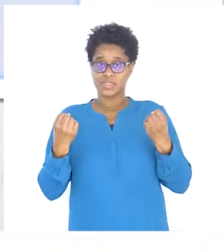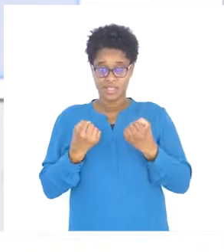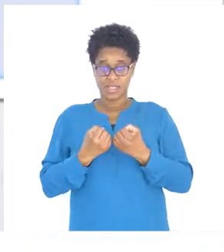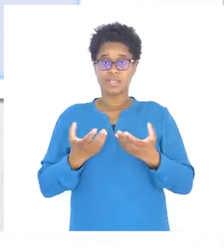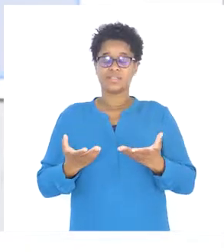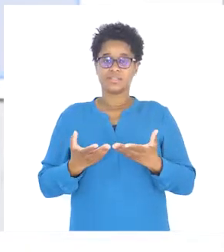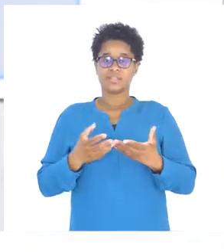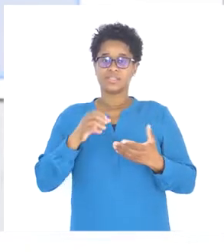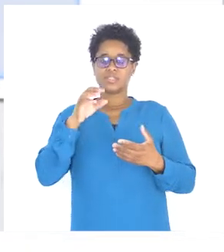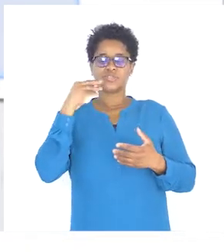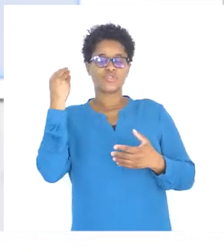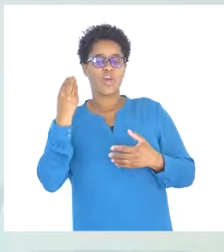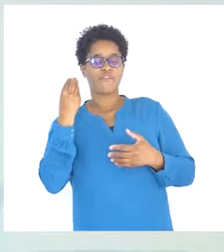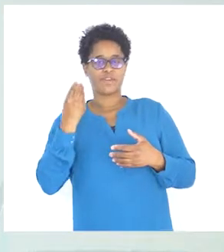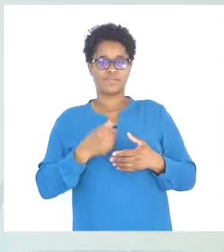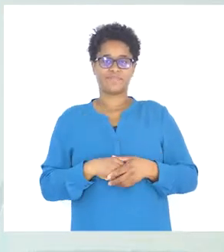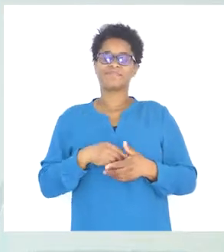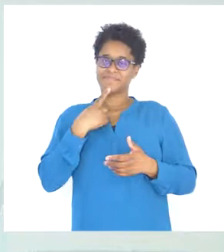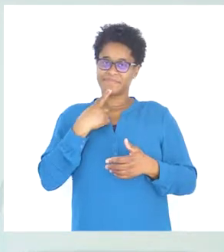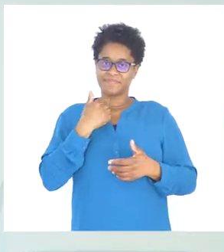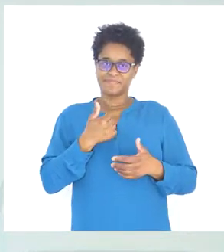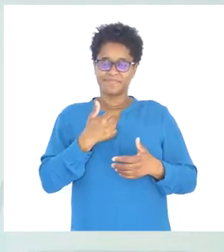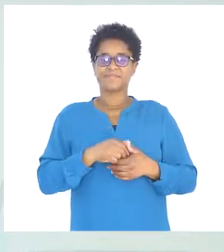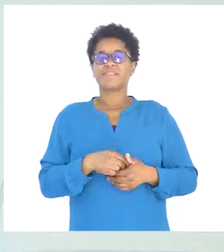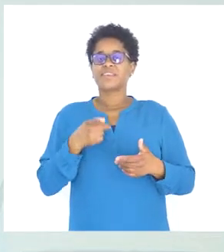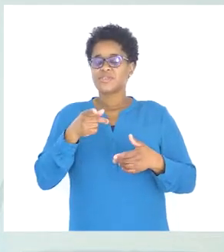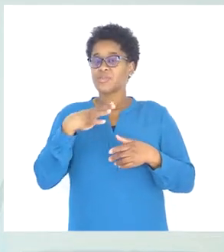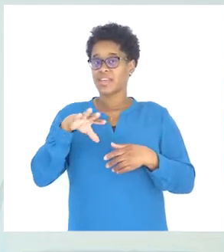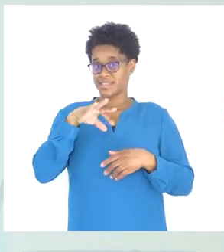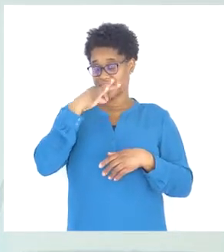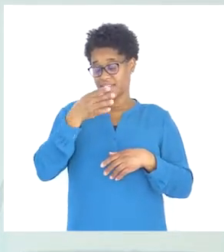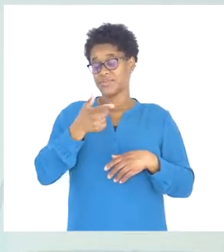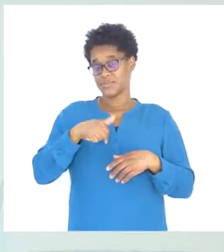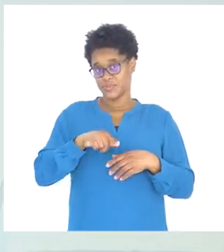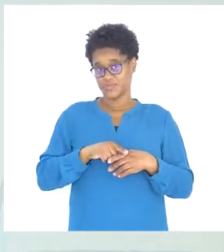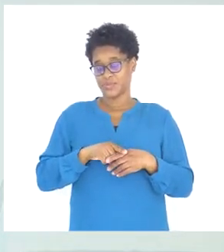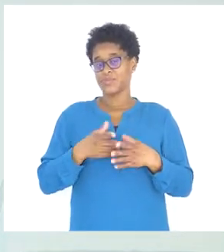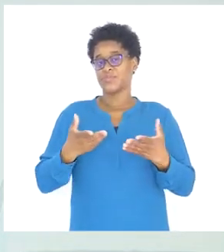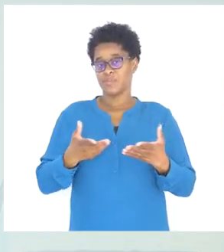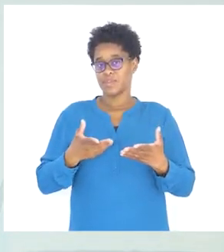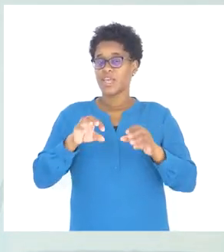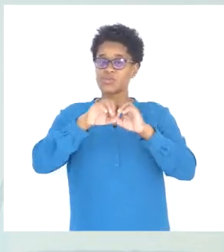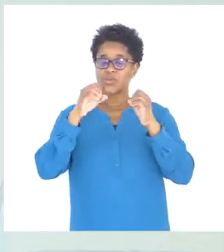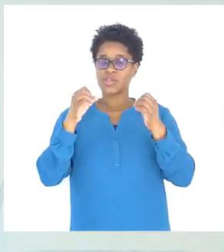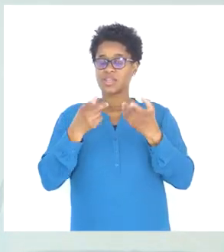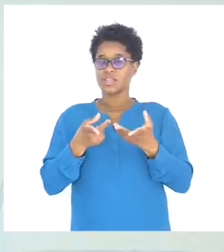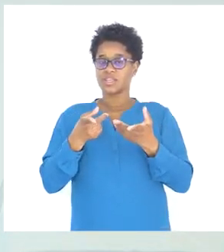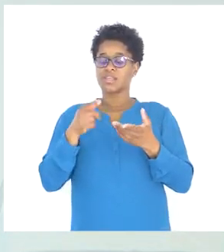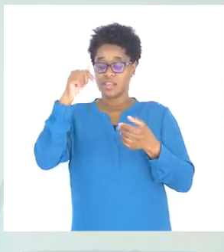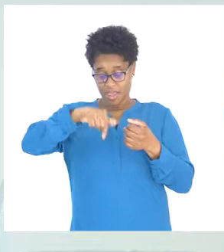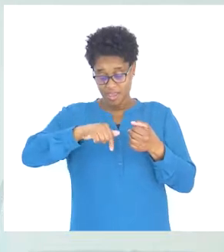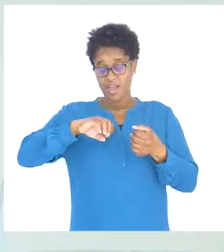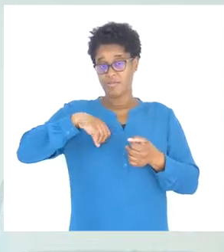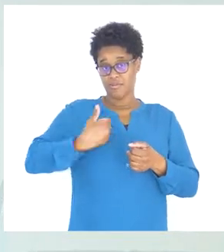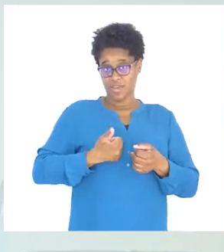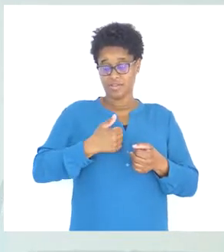sociedade jovem. Certo? Isto quer nos dizer que a sociedade em Cabo